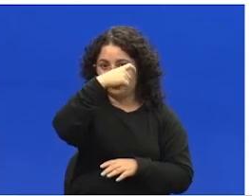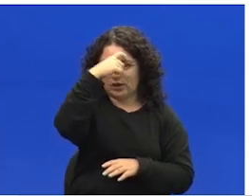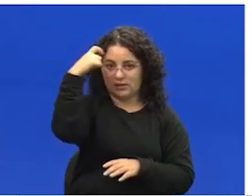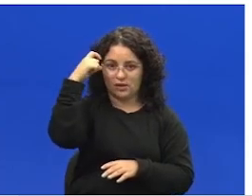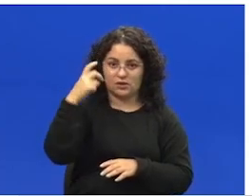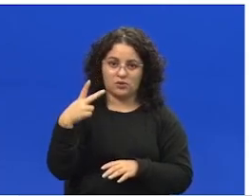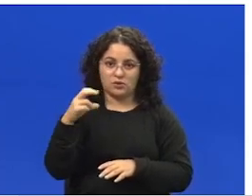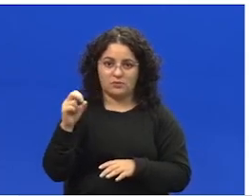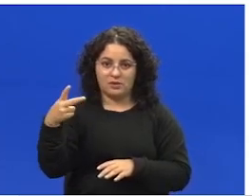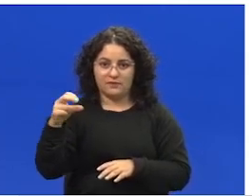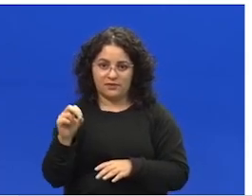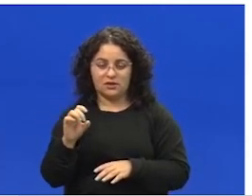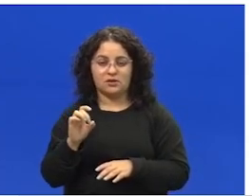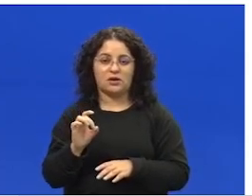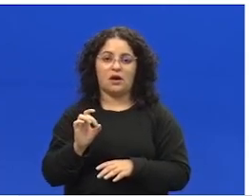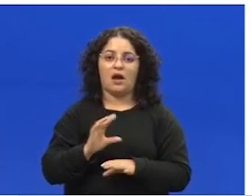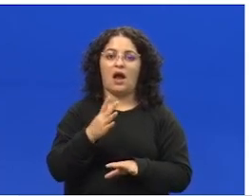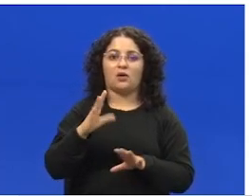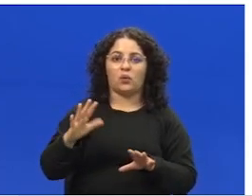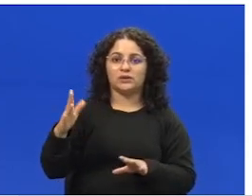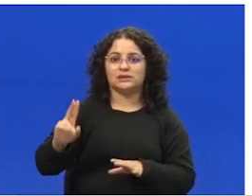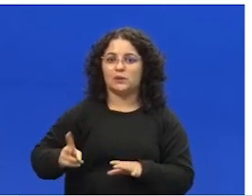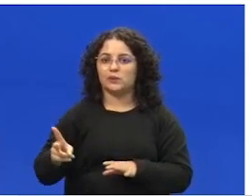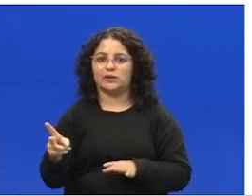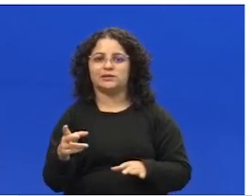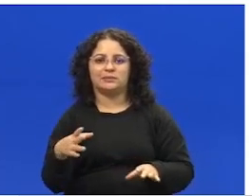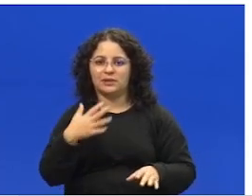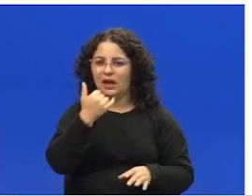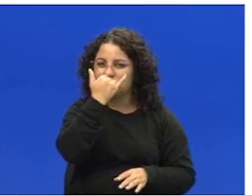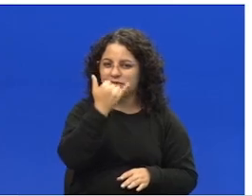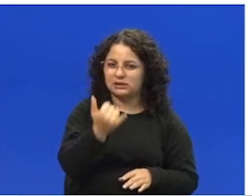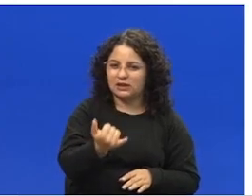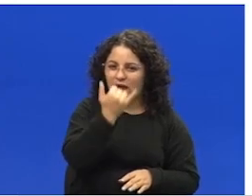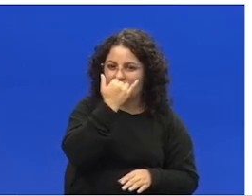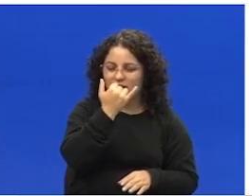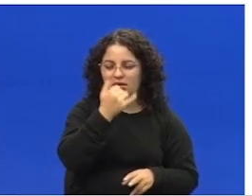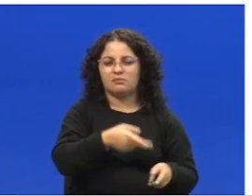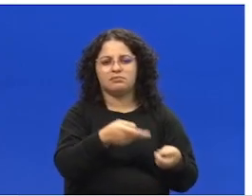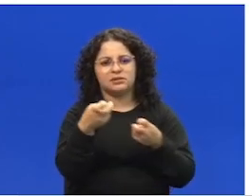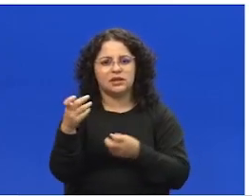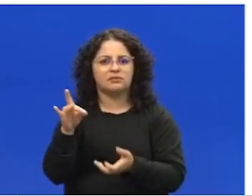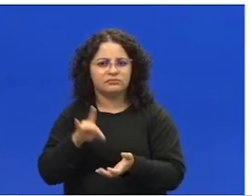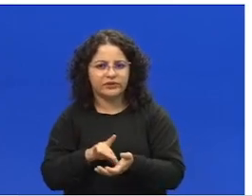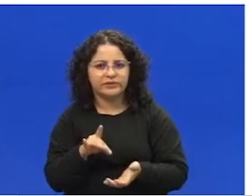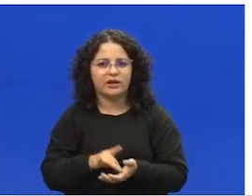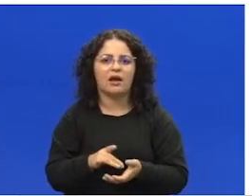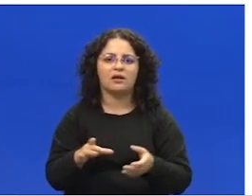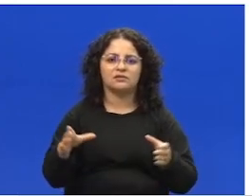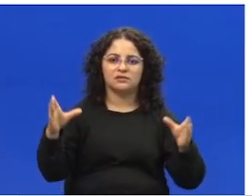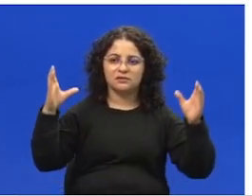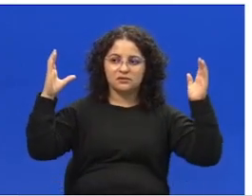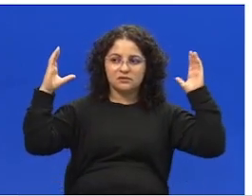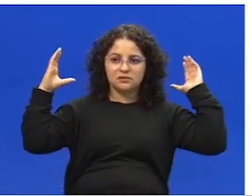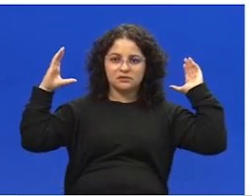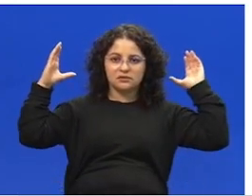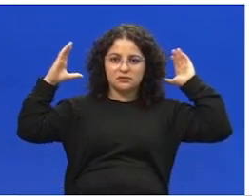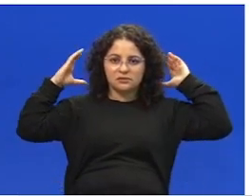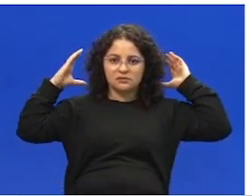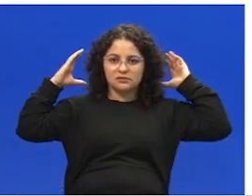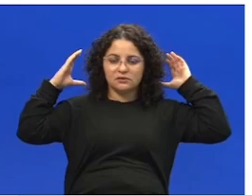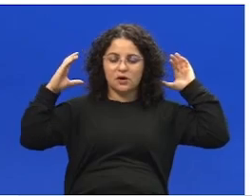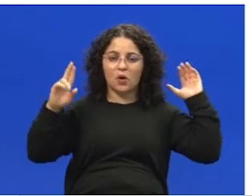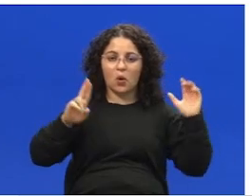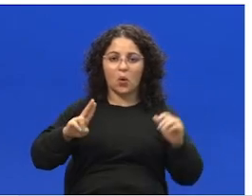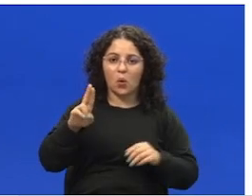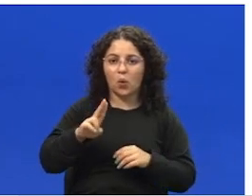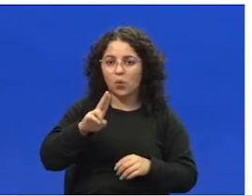foi algo que foi acontecendo com muita frequência, foi se observando que, de fato, ele tem uma utilidade muito grande, mas que o pessoal que